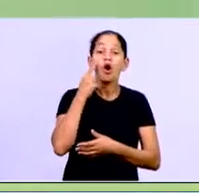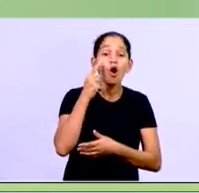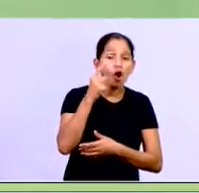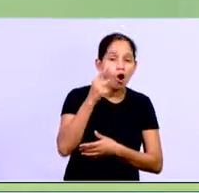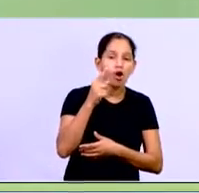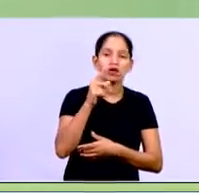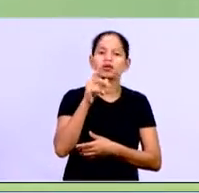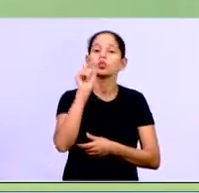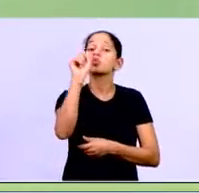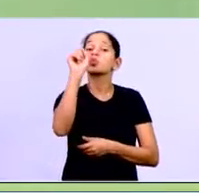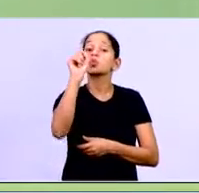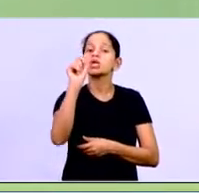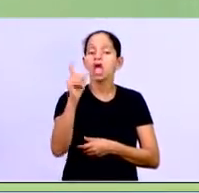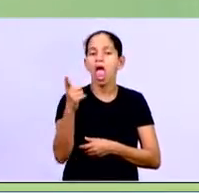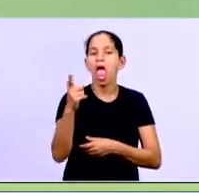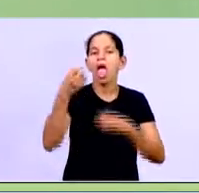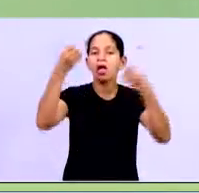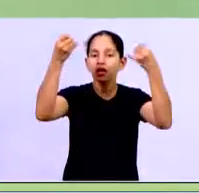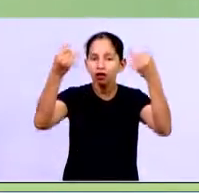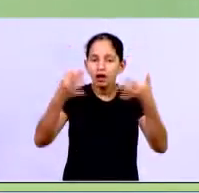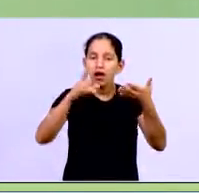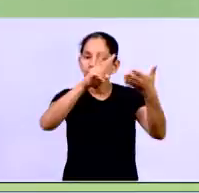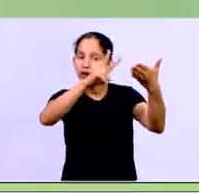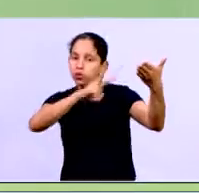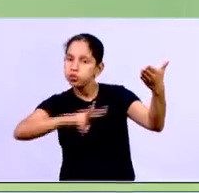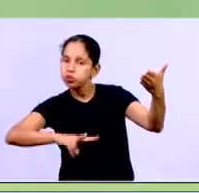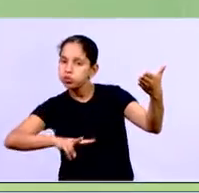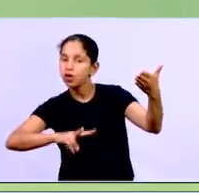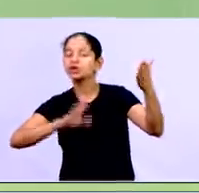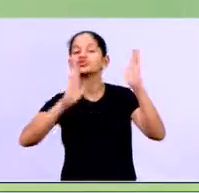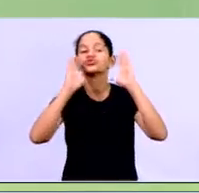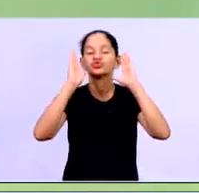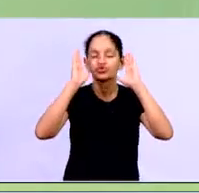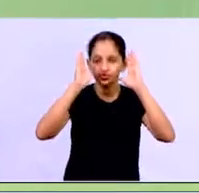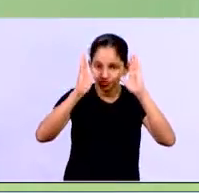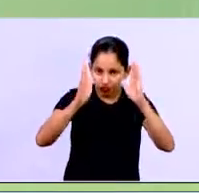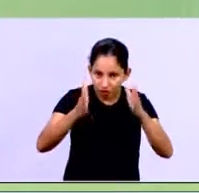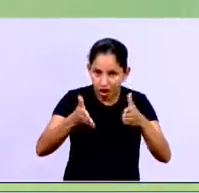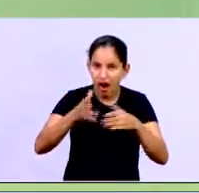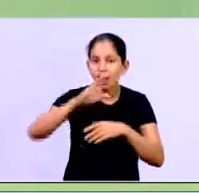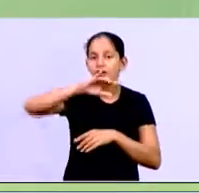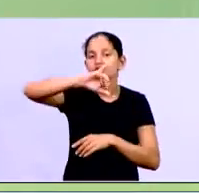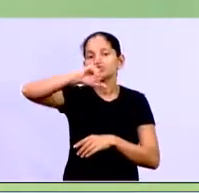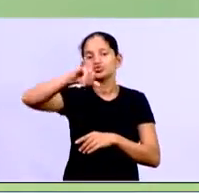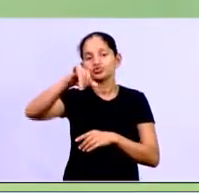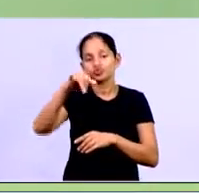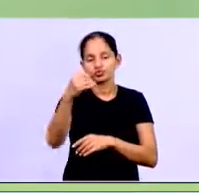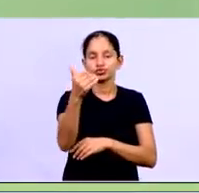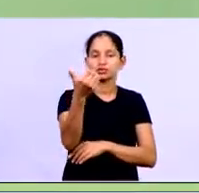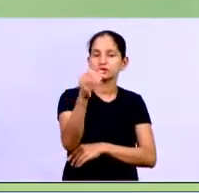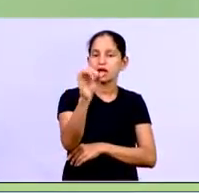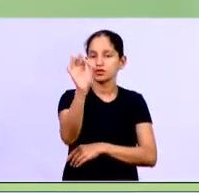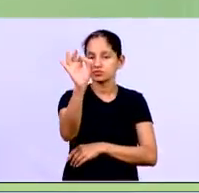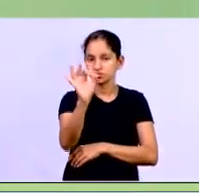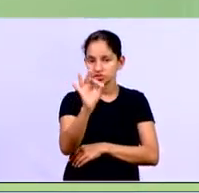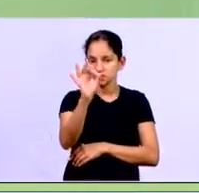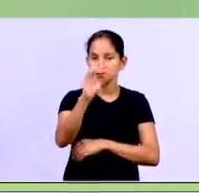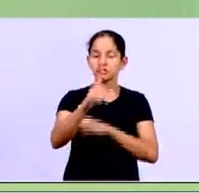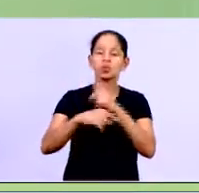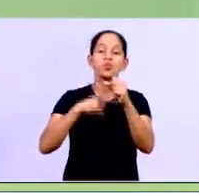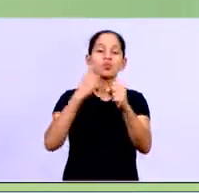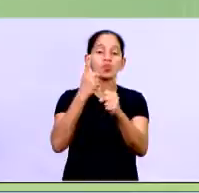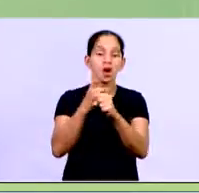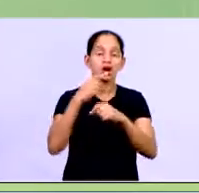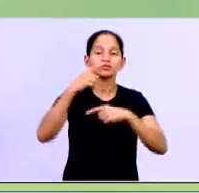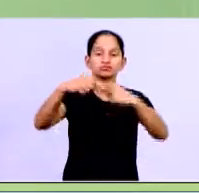que o saldo devedor, a empresa pediu emprestado 10 mil, os juros é 10% ao ano, os juros é